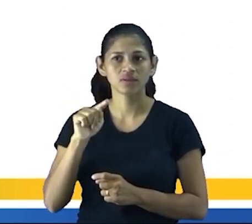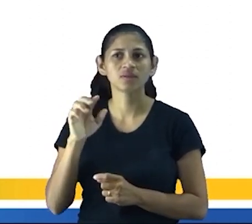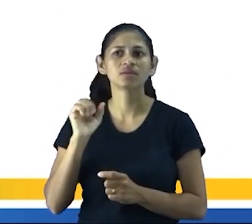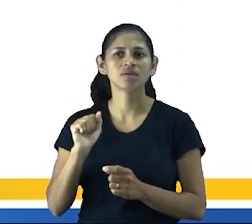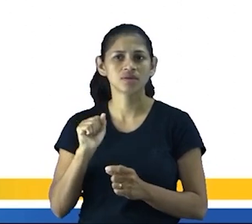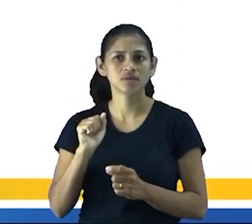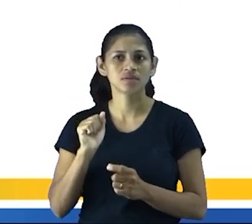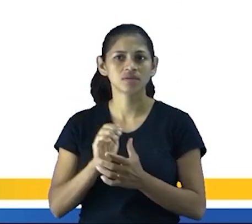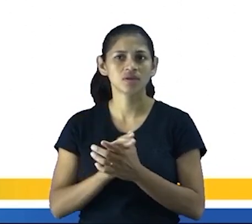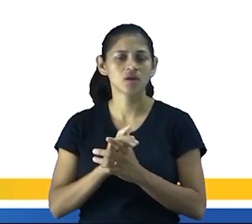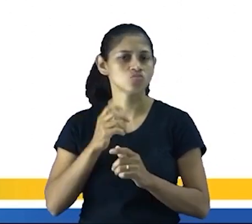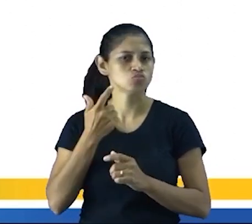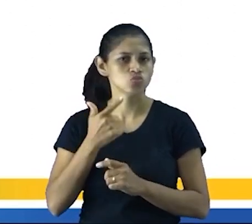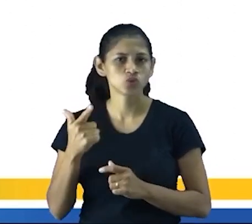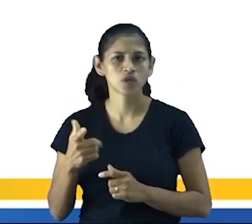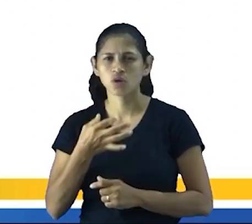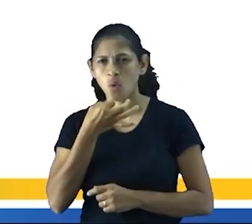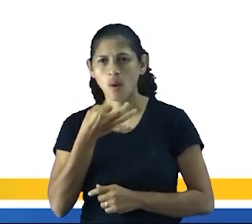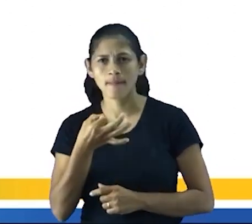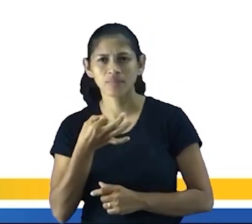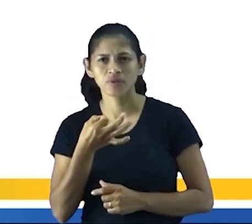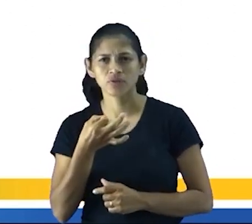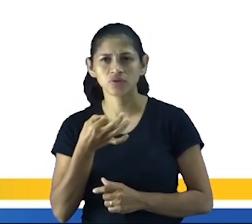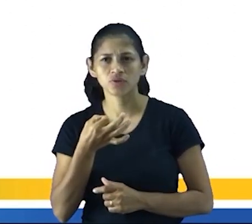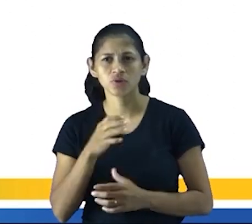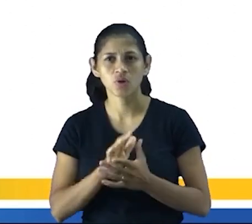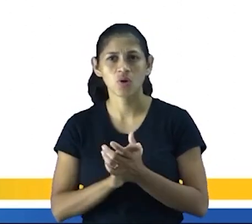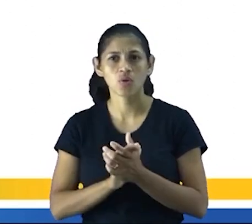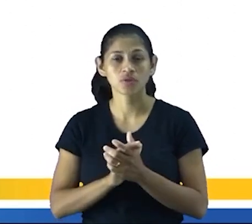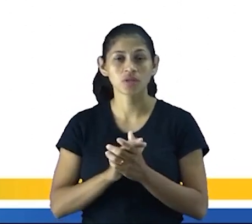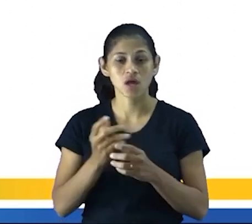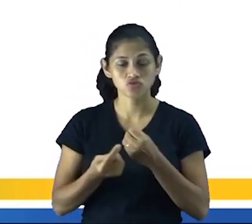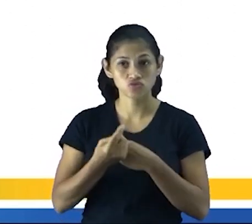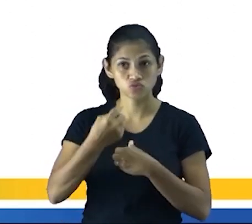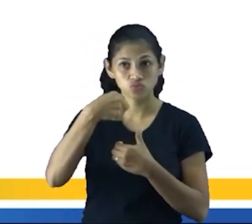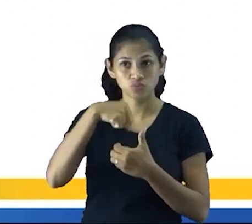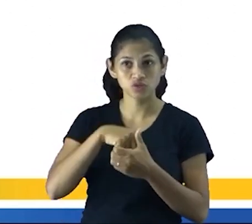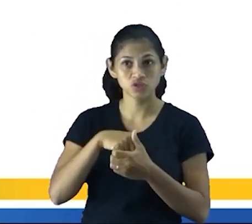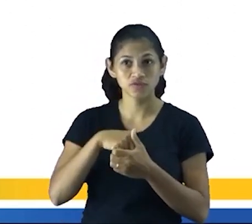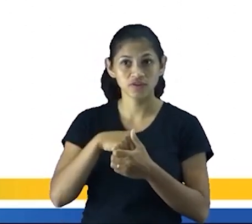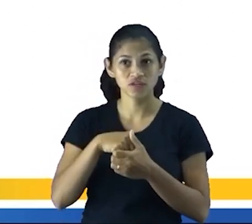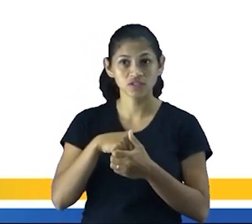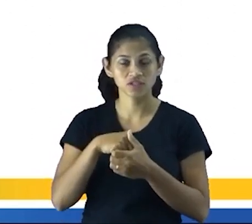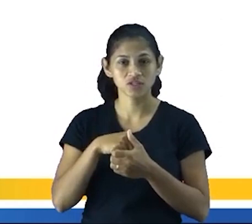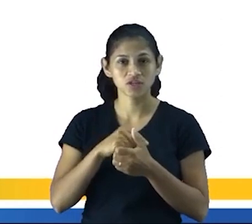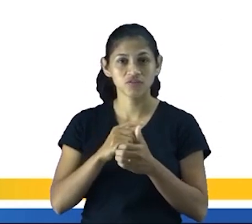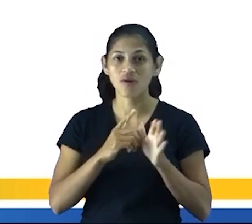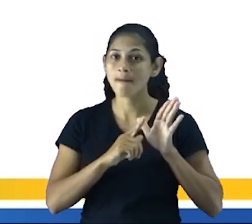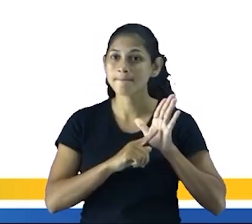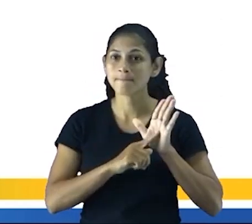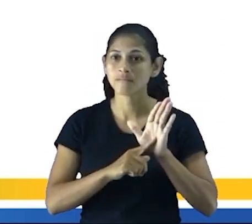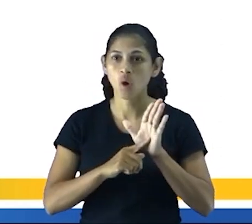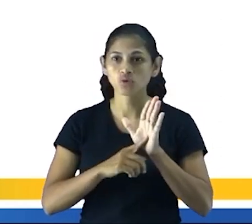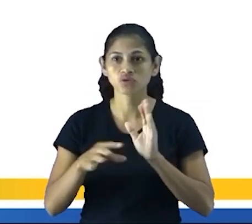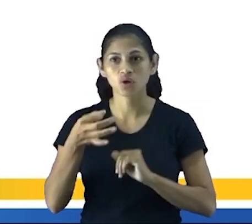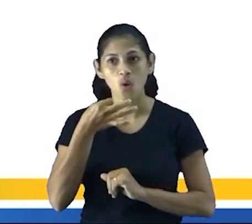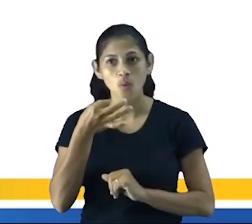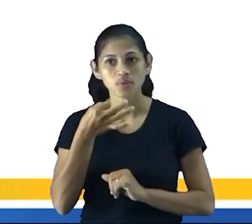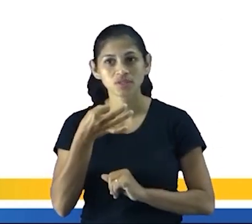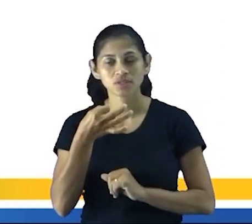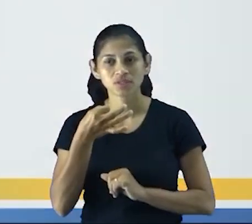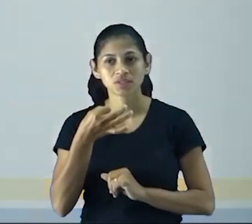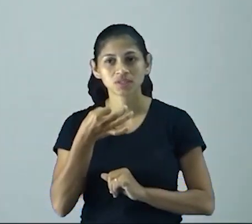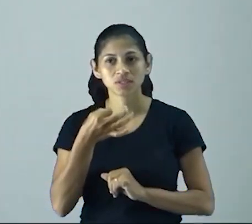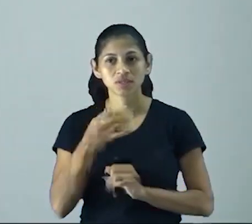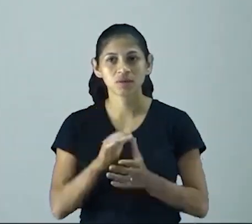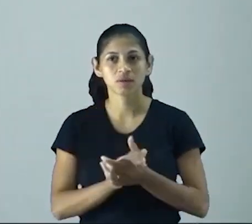Marcos, localizada em Veneza, é repleta de belíssimos mosaicos. Então, nessa segunda, a pessoa que